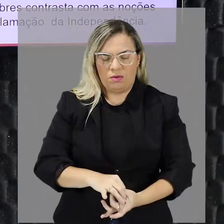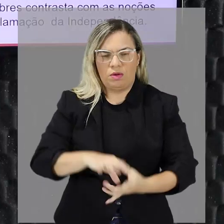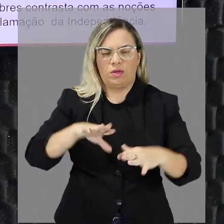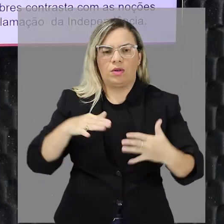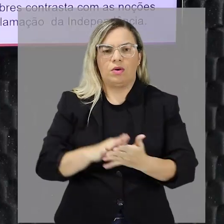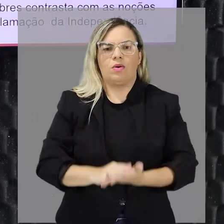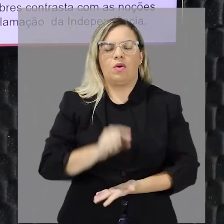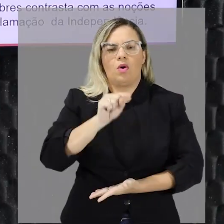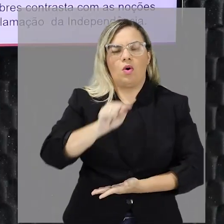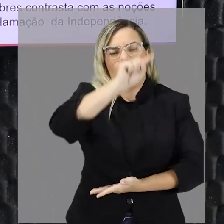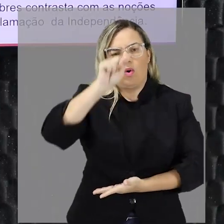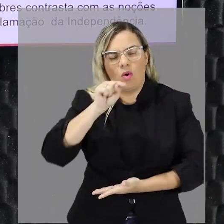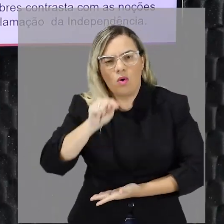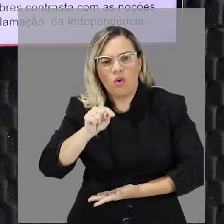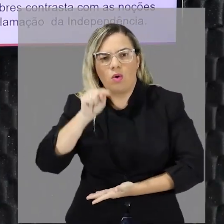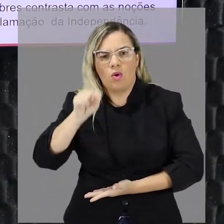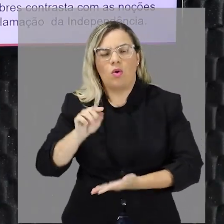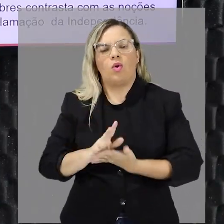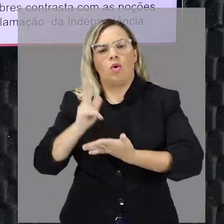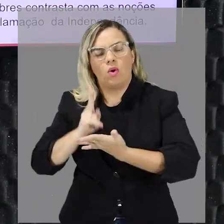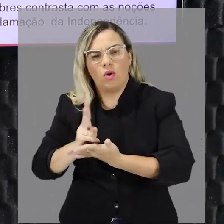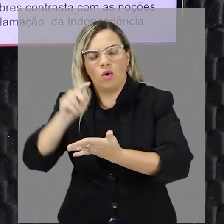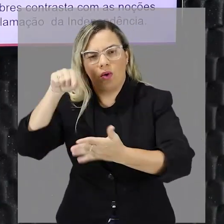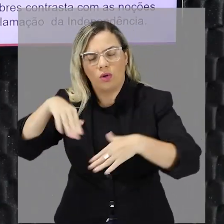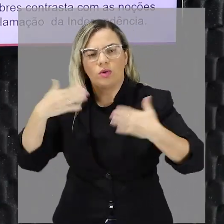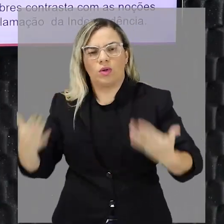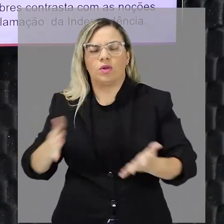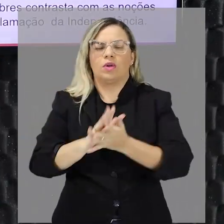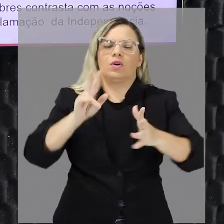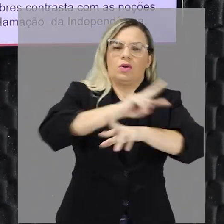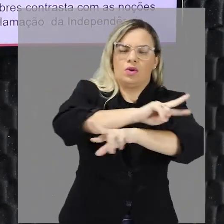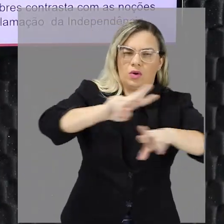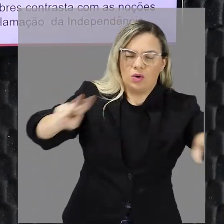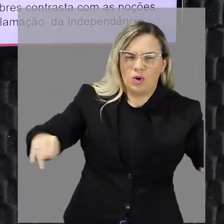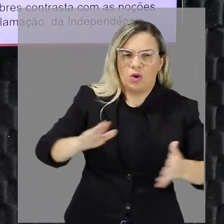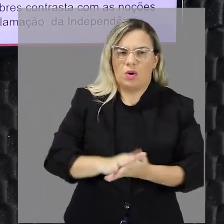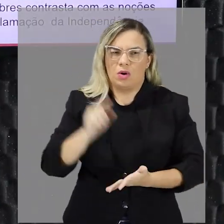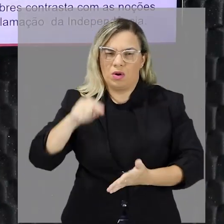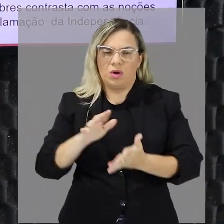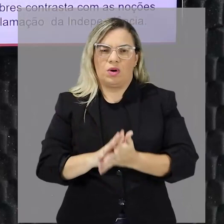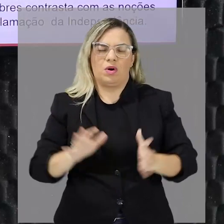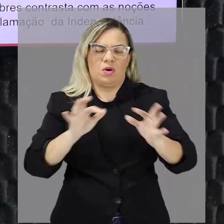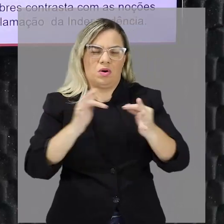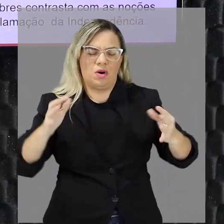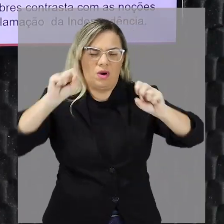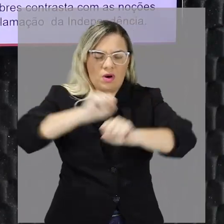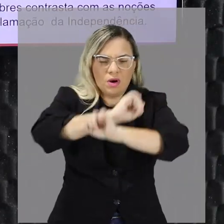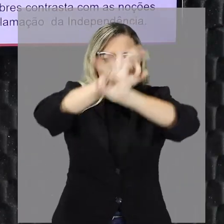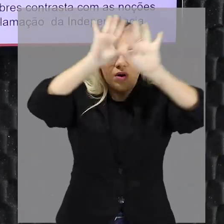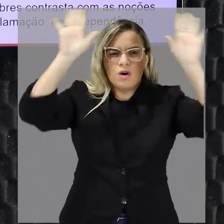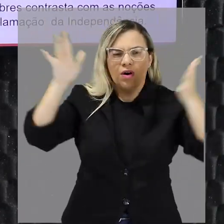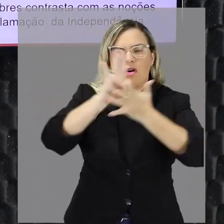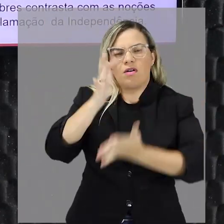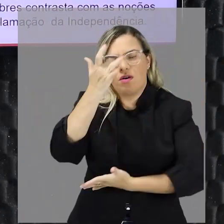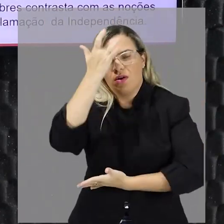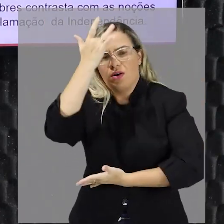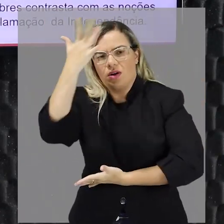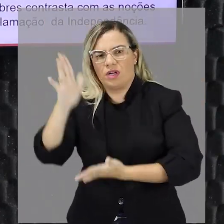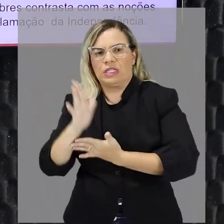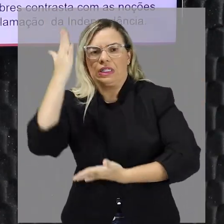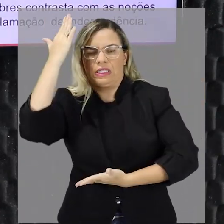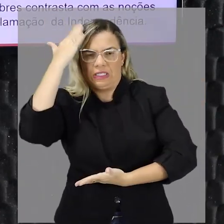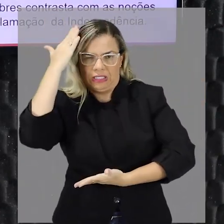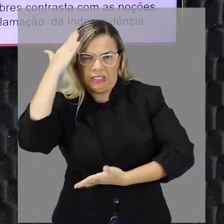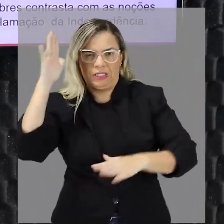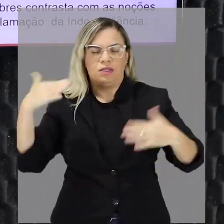e pontuação vão fazer do texto de vocês um texto mais enxuto, mais claro e mais fácil de